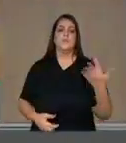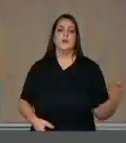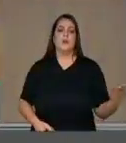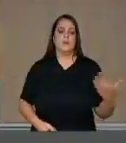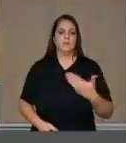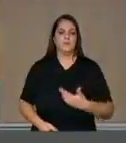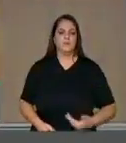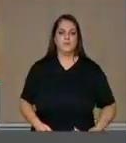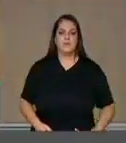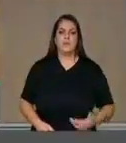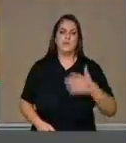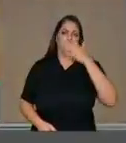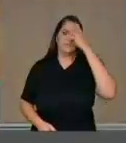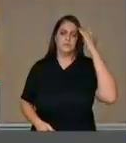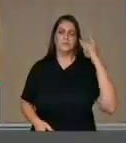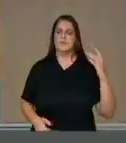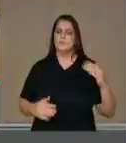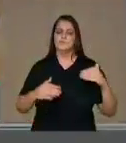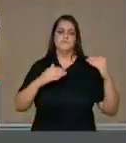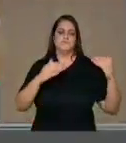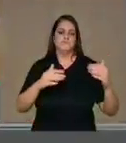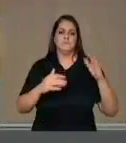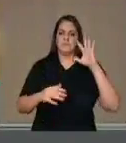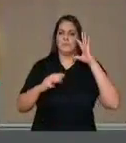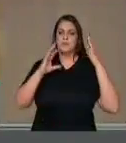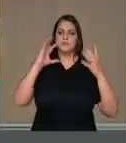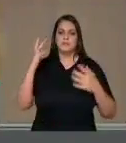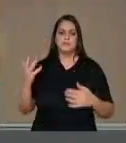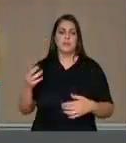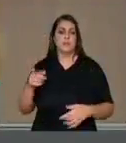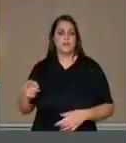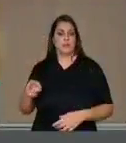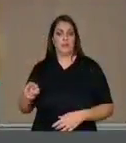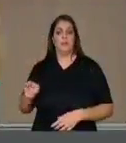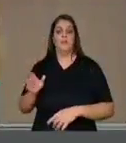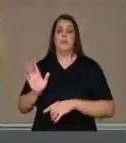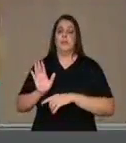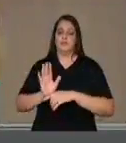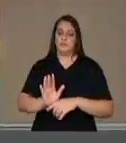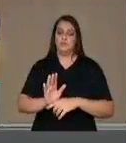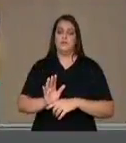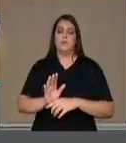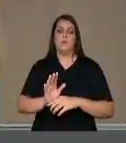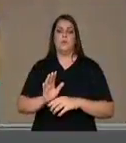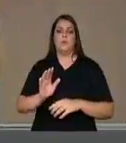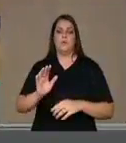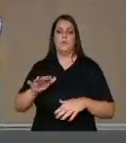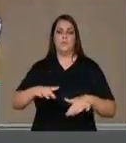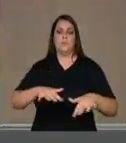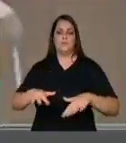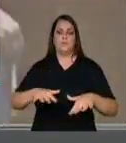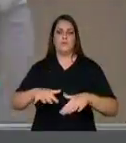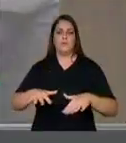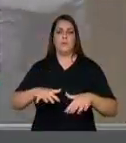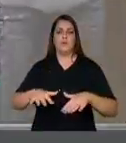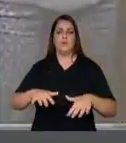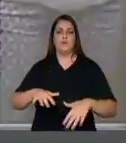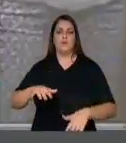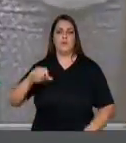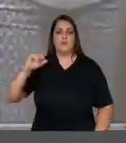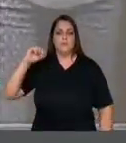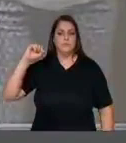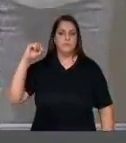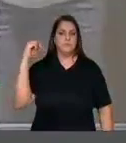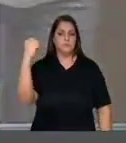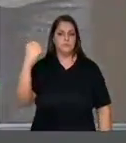ação, influenciando decisivamente os movimentos revolucionários comunistas do século XX e,